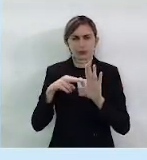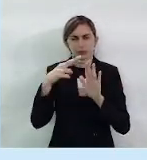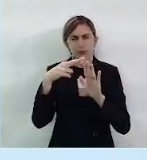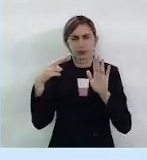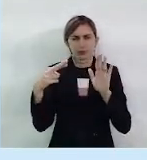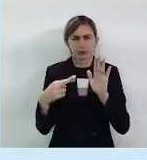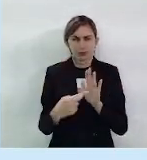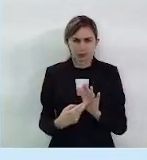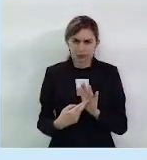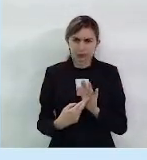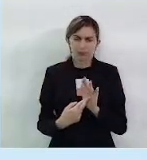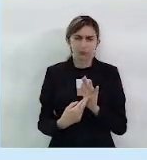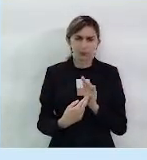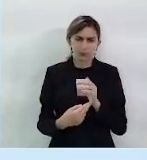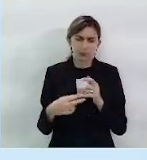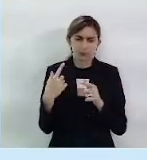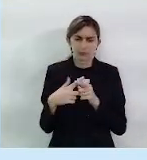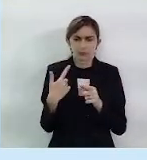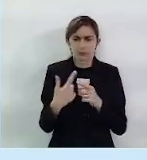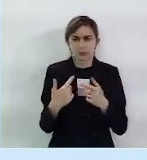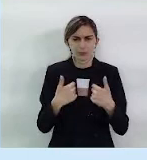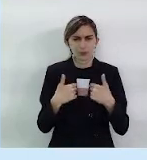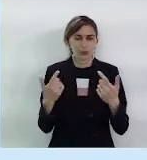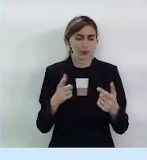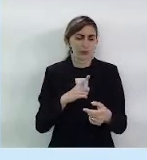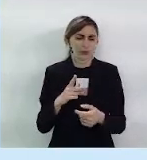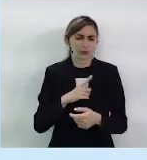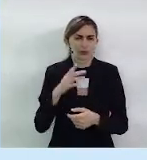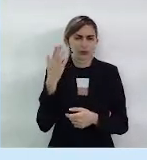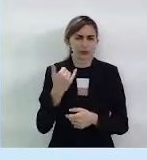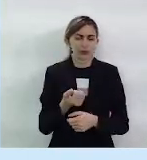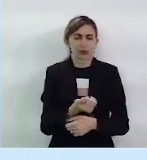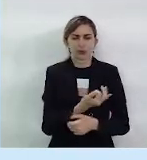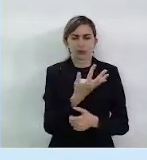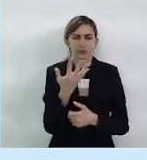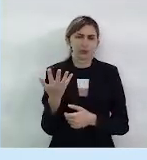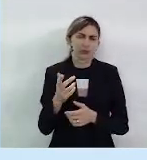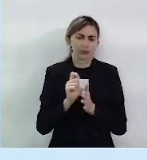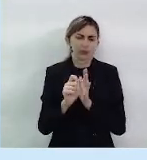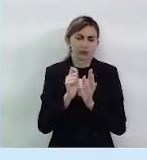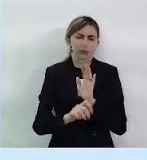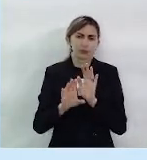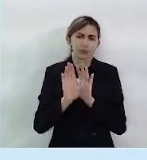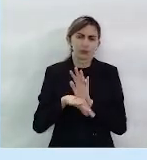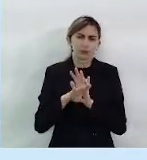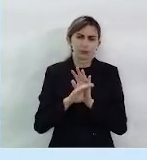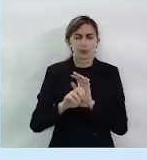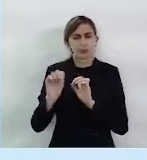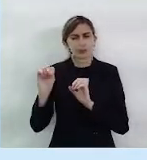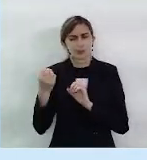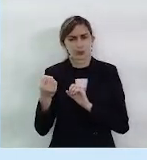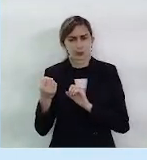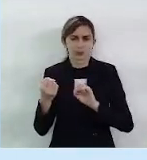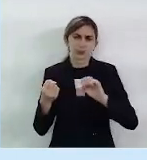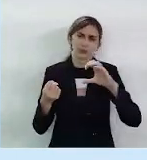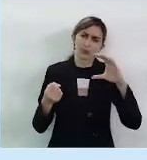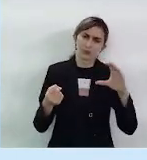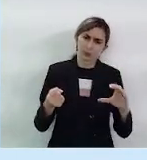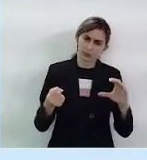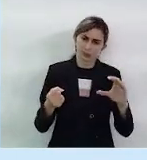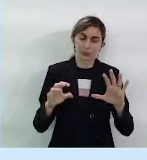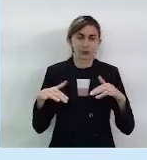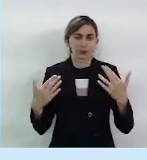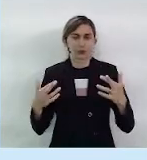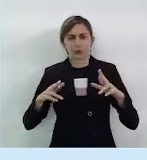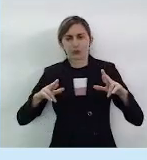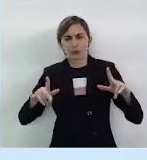regras ortográficas. Porque eu tenho que saber quando escrever concerto com S e concerto com C. Qual